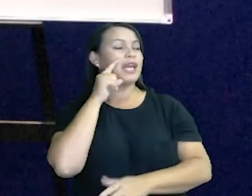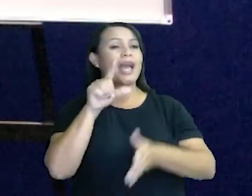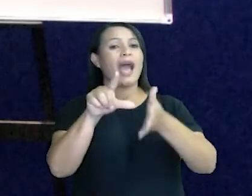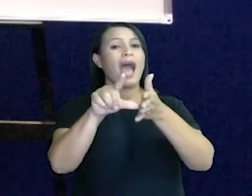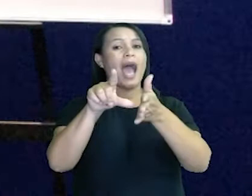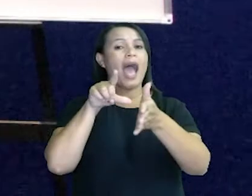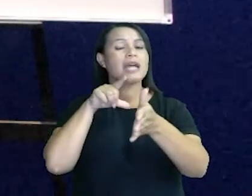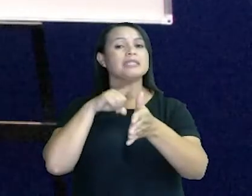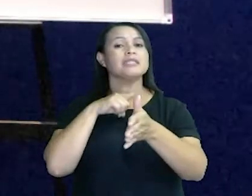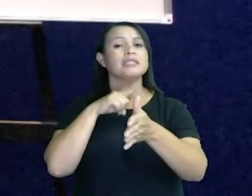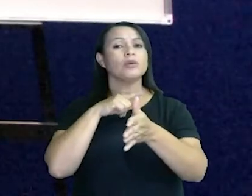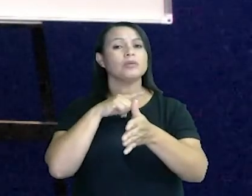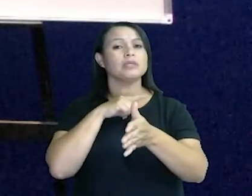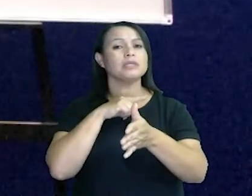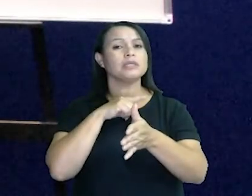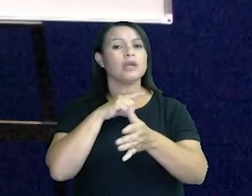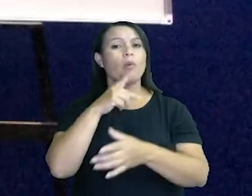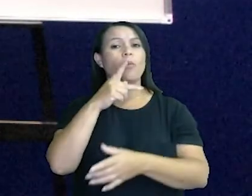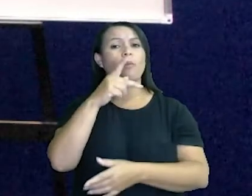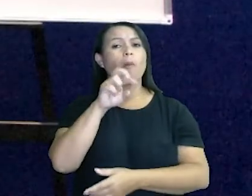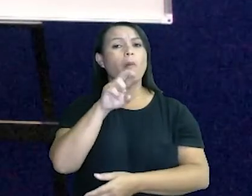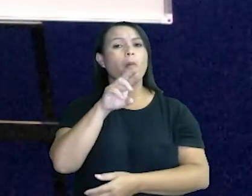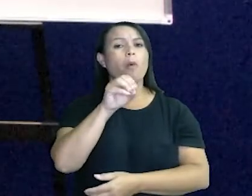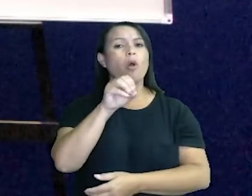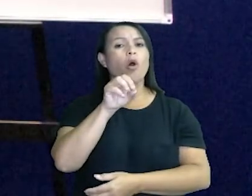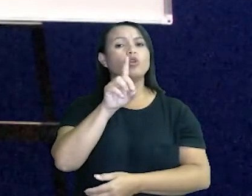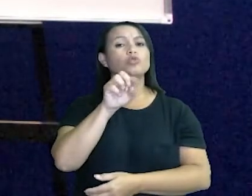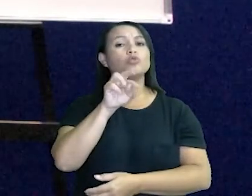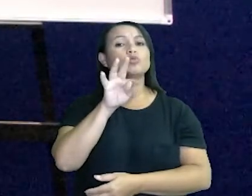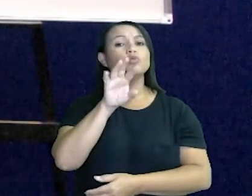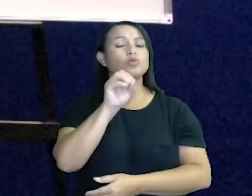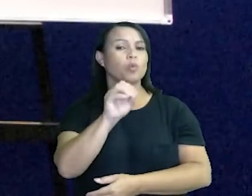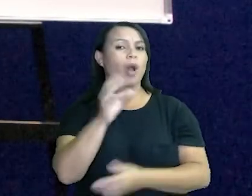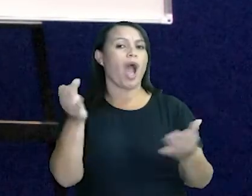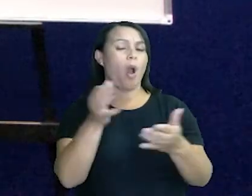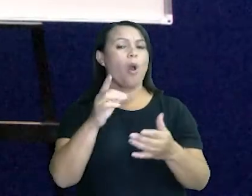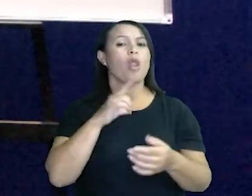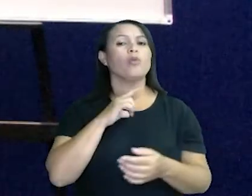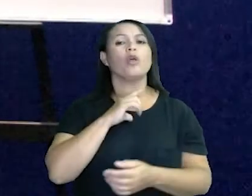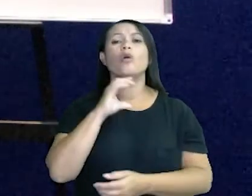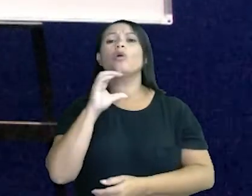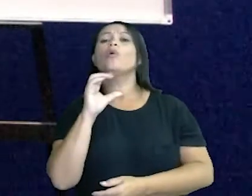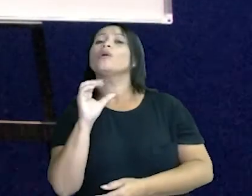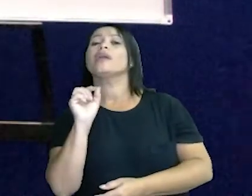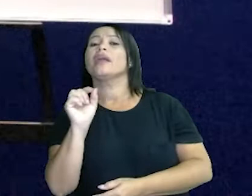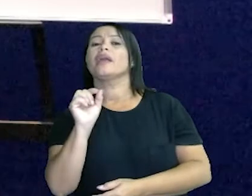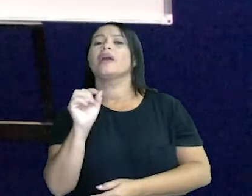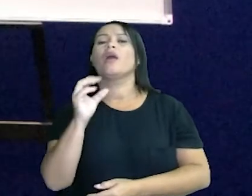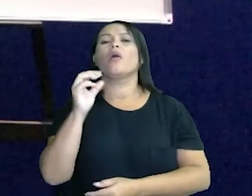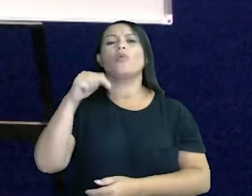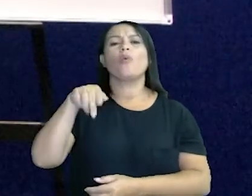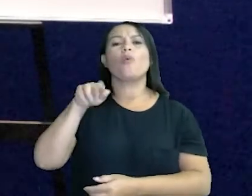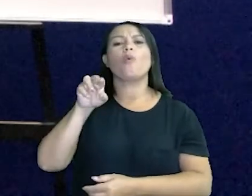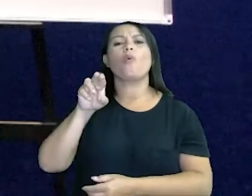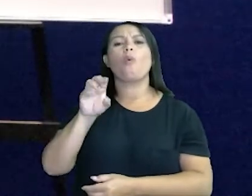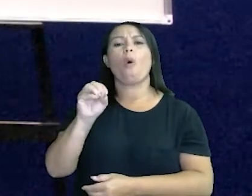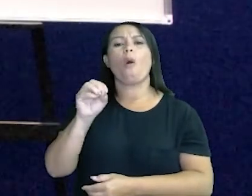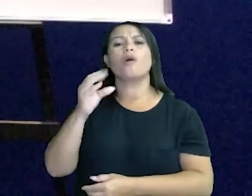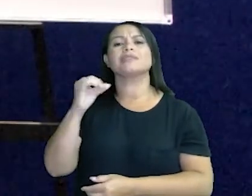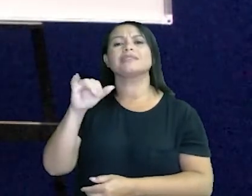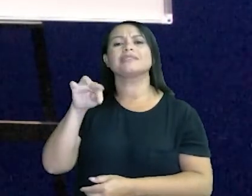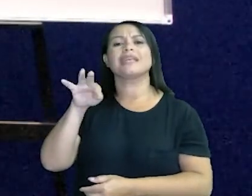antes eu tinha um produto agora eu tenho um quociente acerta tenho uma